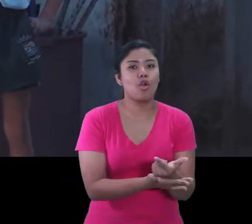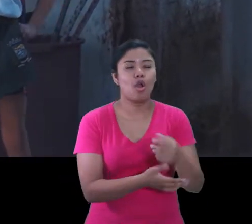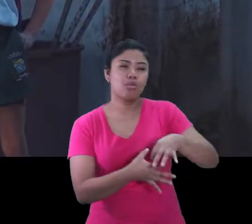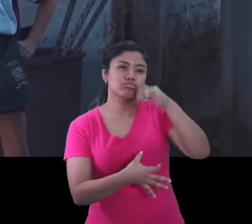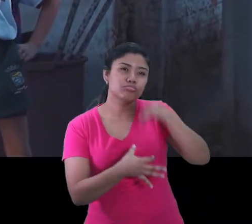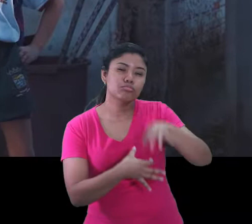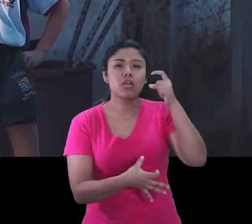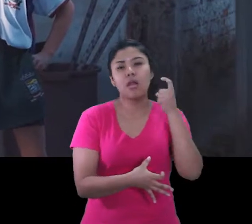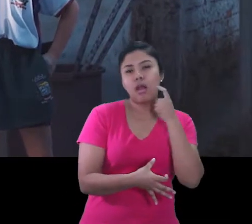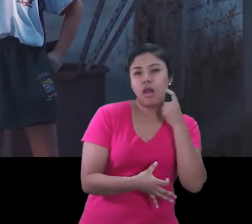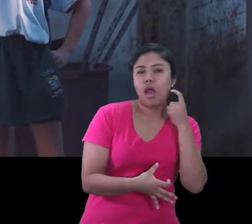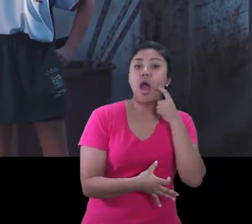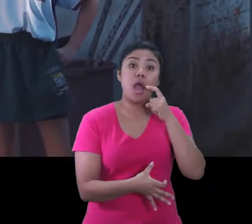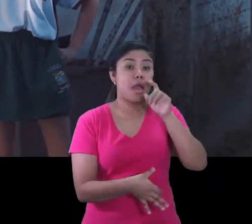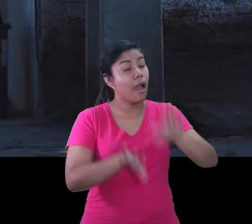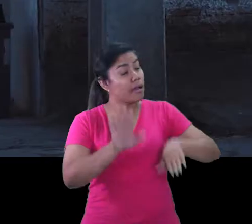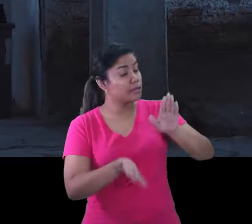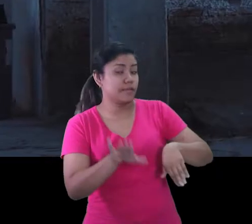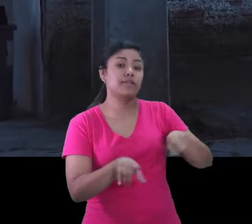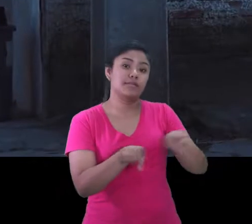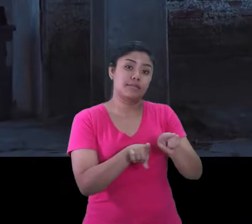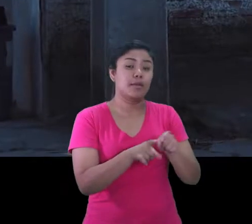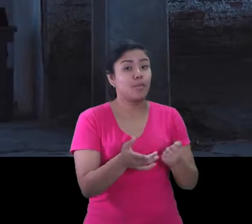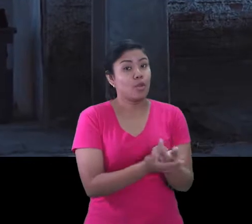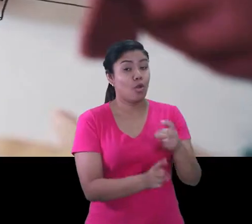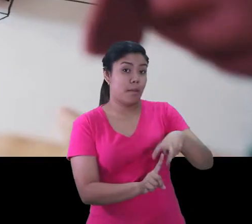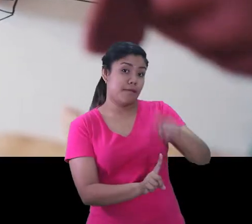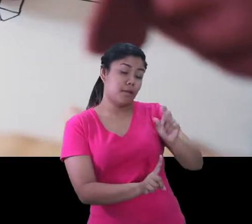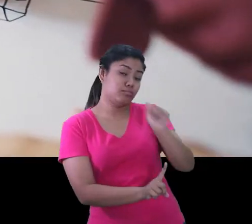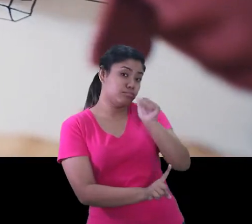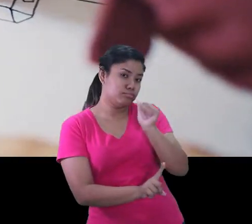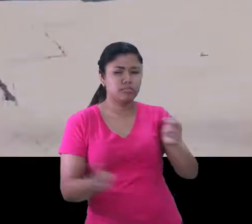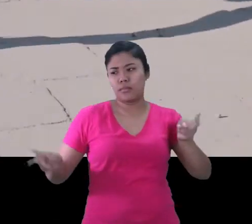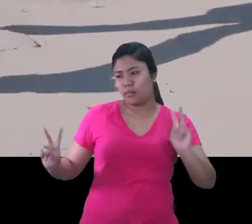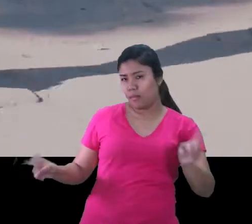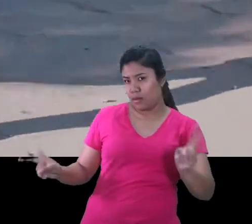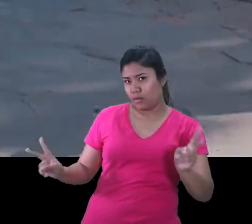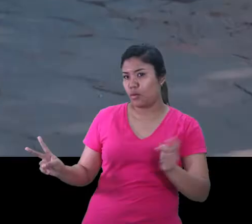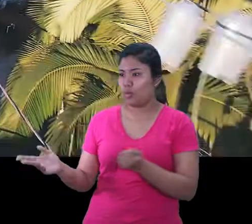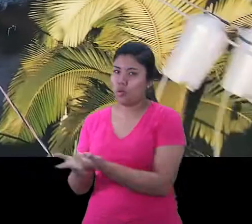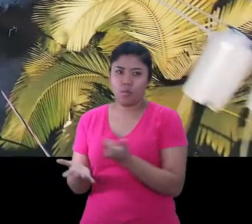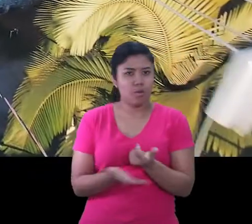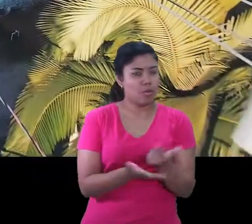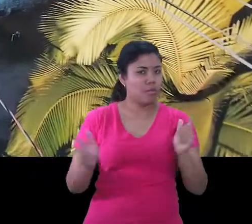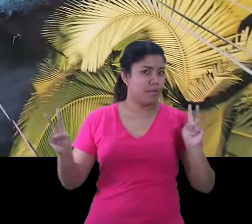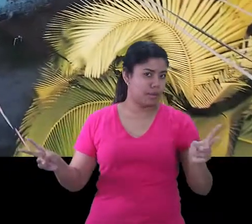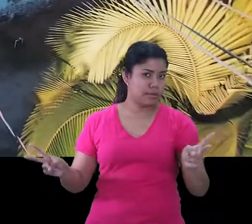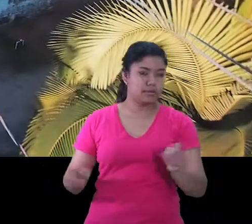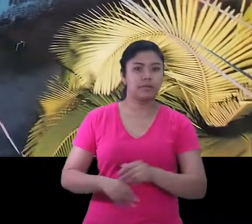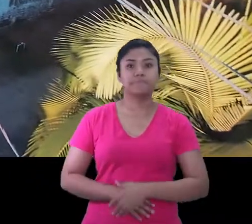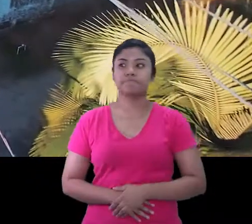compro salgadinhos, balas, chicletes. Às vezes eu compro refrigerante e a mesma coisa que eu compro